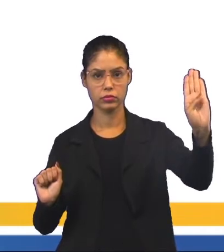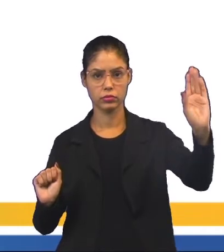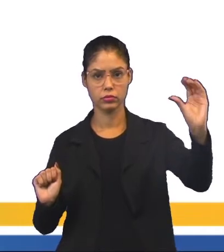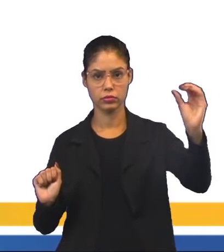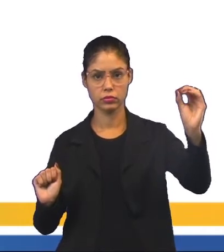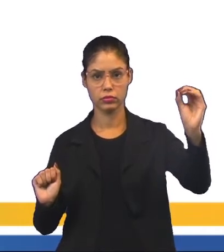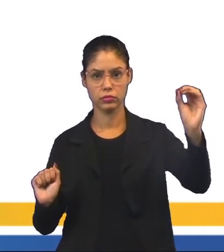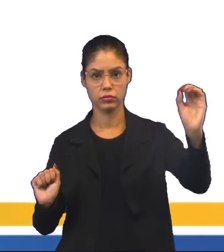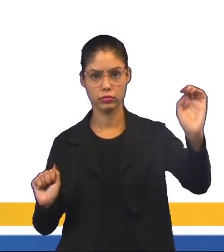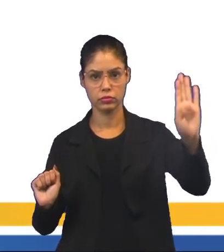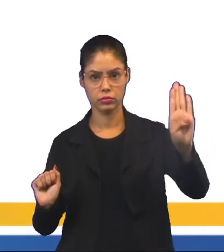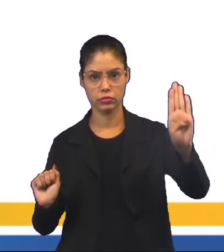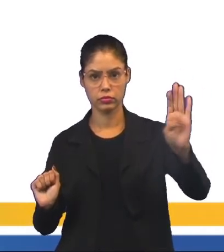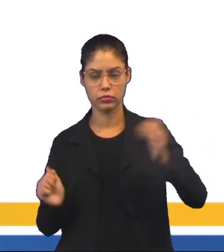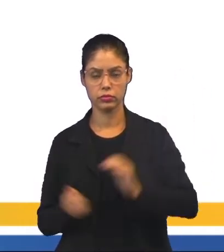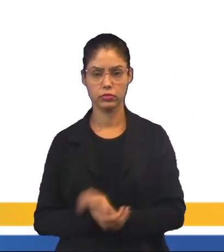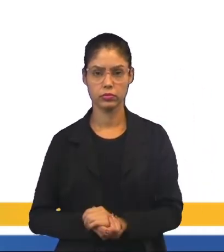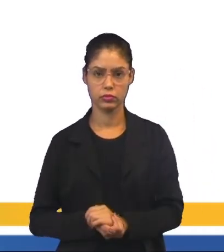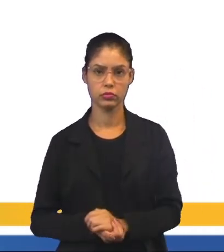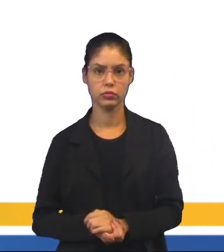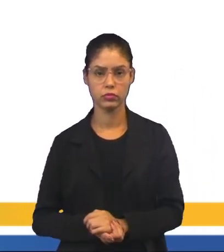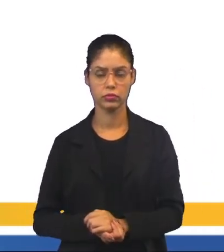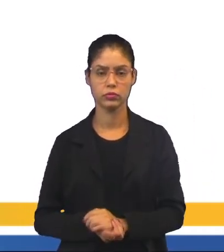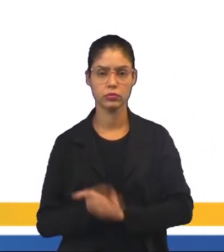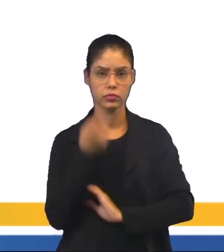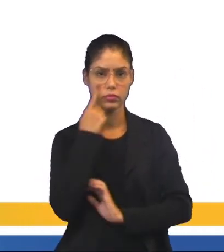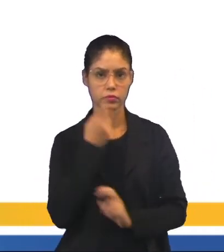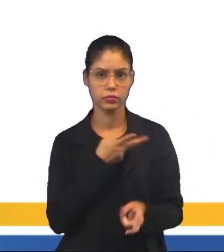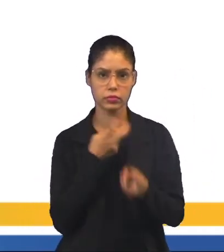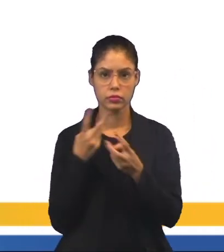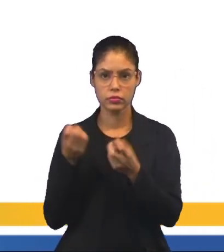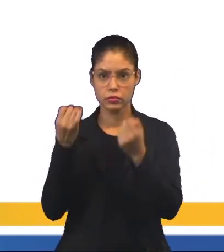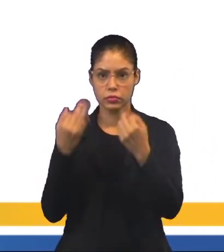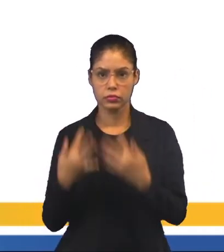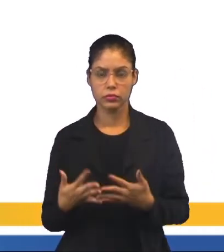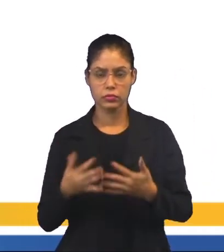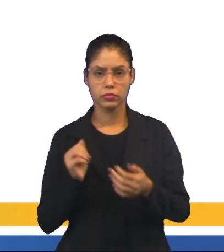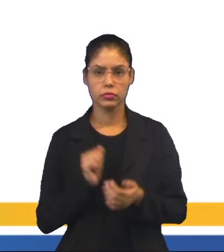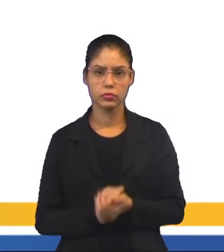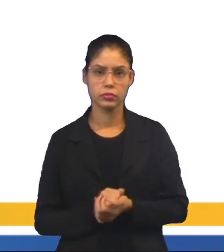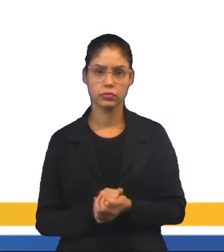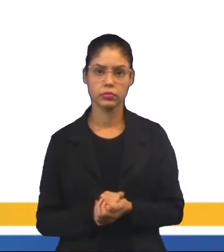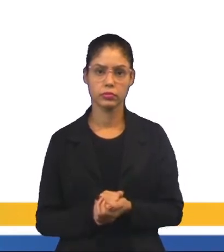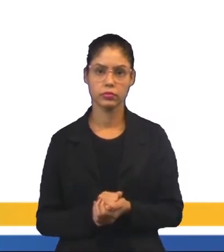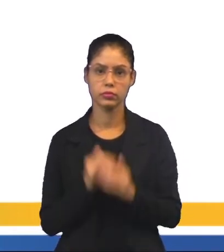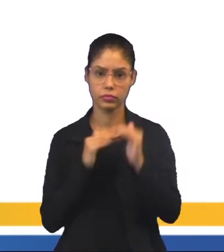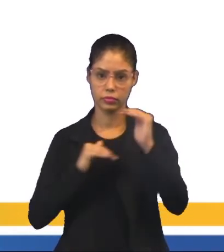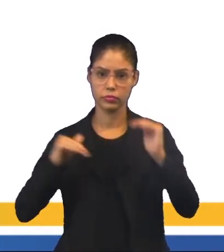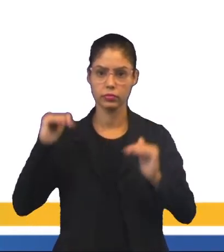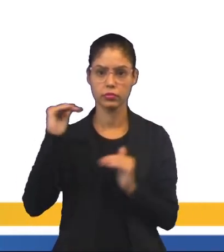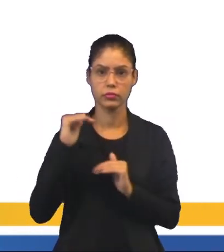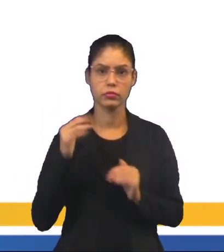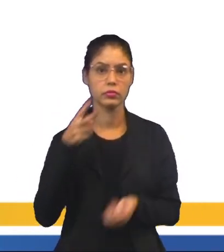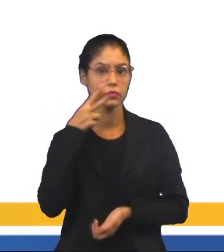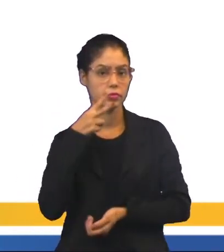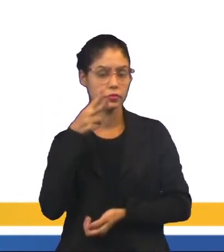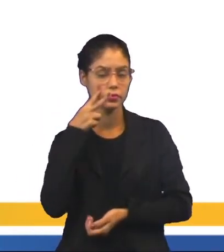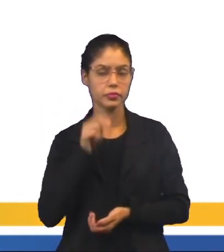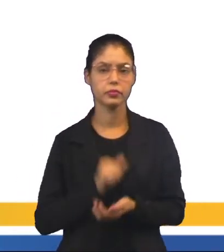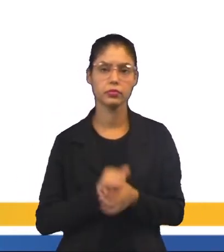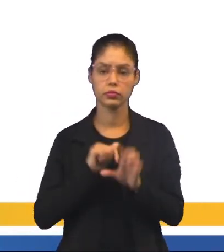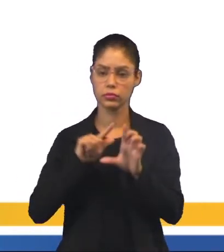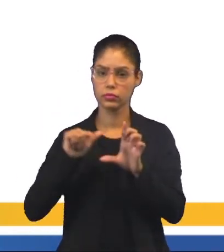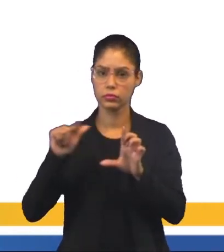B, ou seja, de 0 a B. Então, observe aí que a explicação escrita lá em cima é o que a gente está vendo